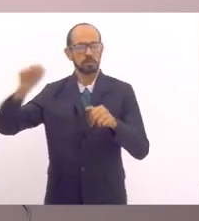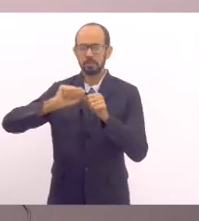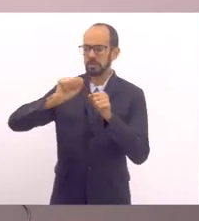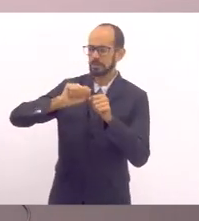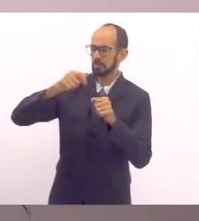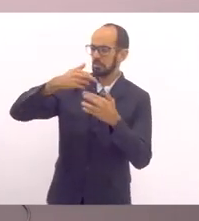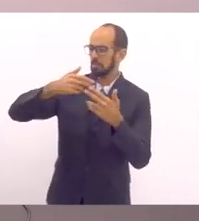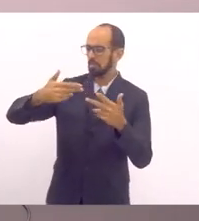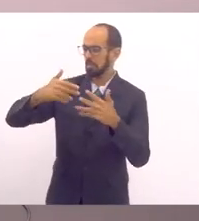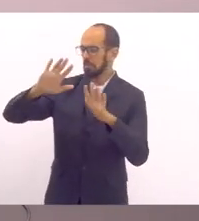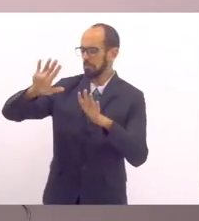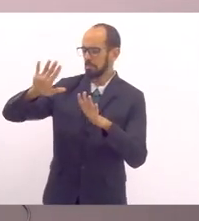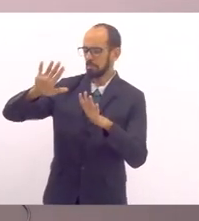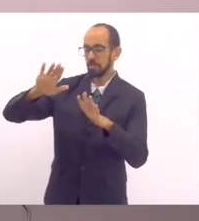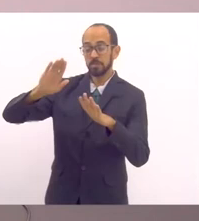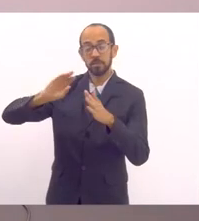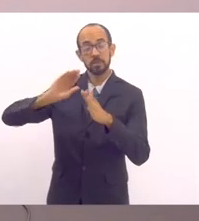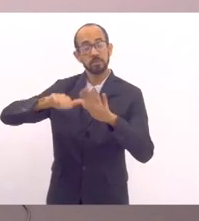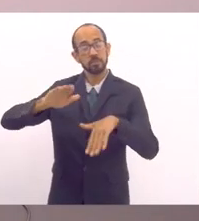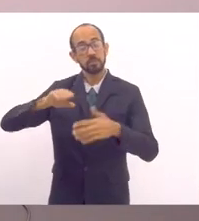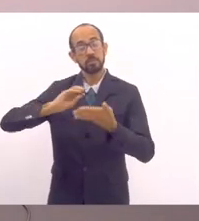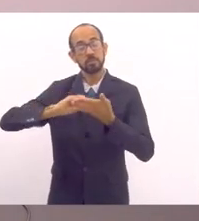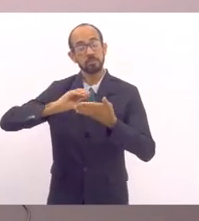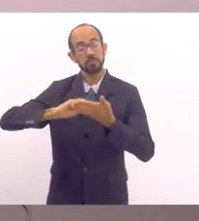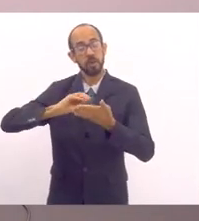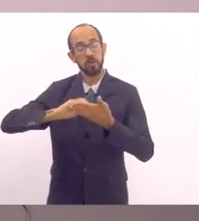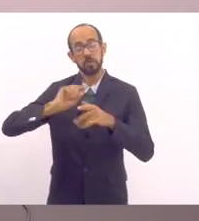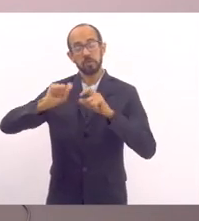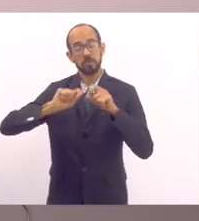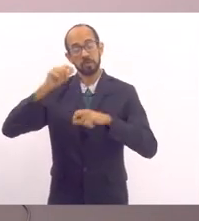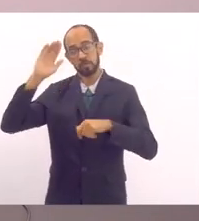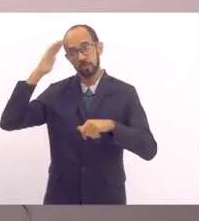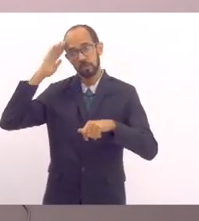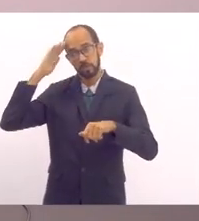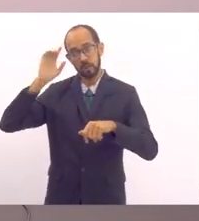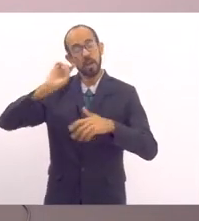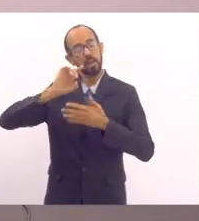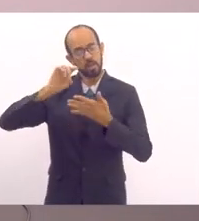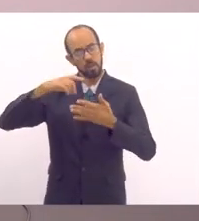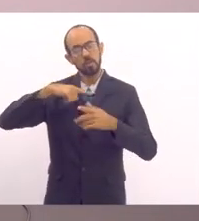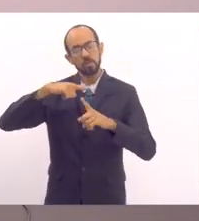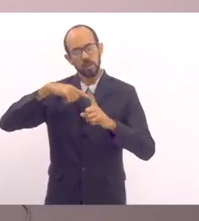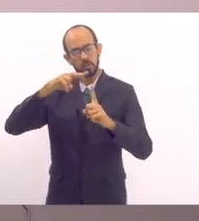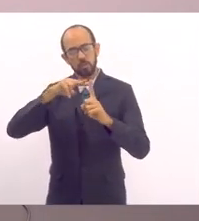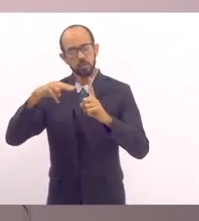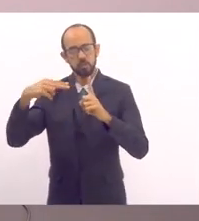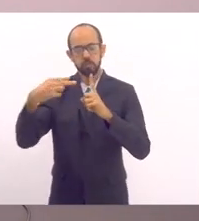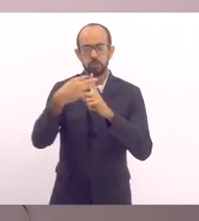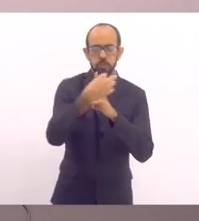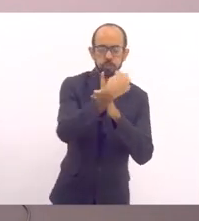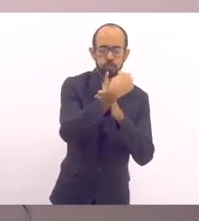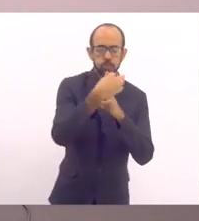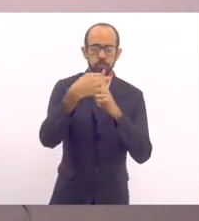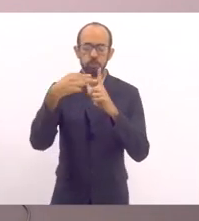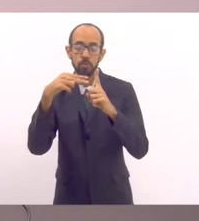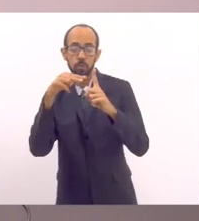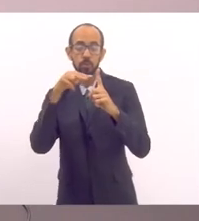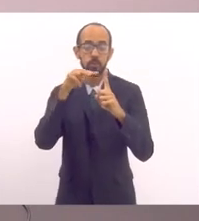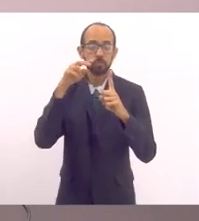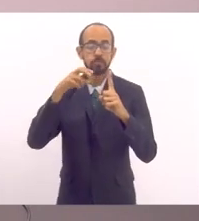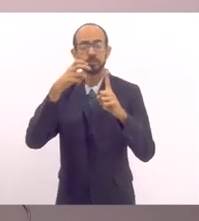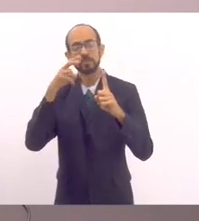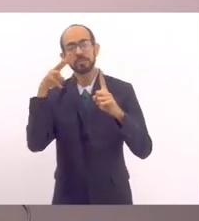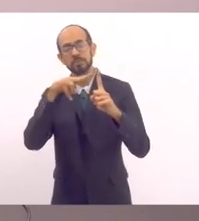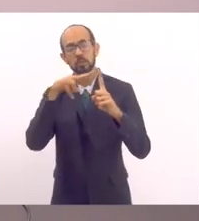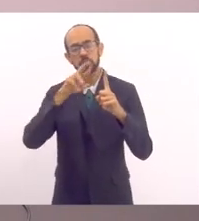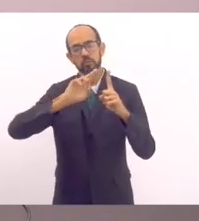Tá? Às vezes é mal compreendido, a pessoa não está batendo no governo. Cada um está defendendo, né, o seu ponto de vista, a sua colocação, e faz parte da democracia. É natural. Agora, é o